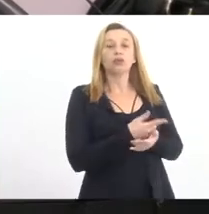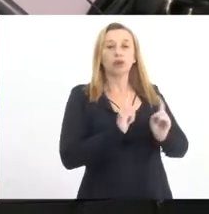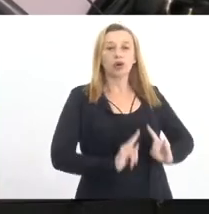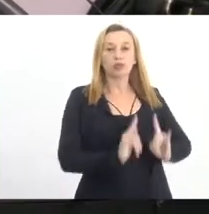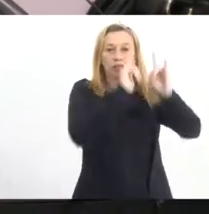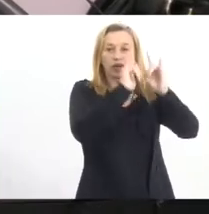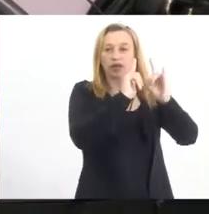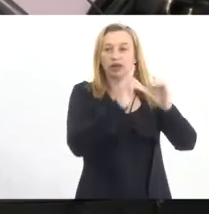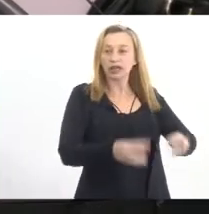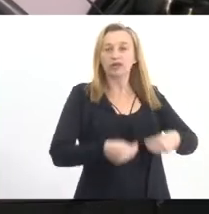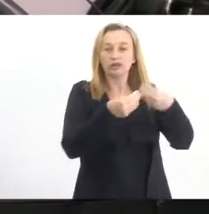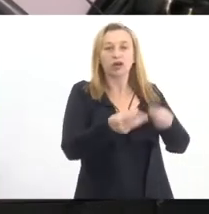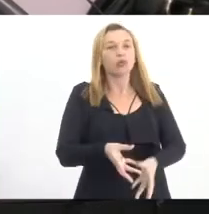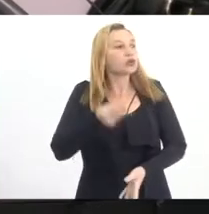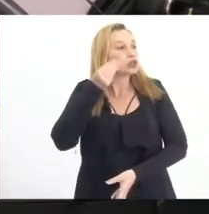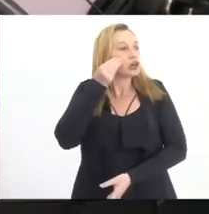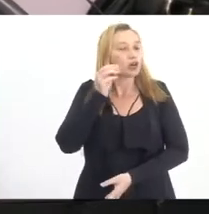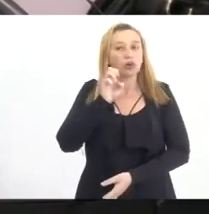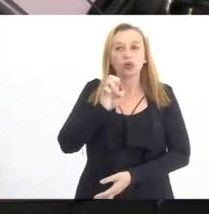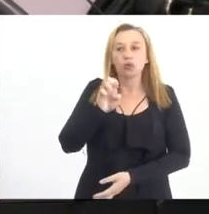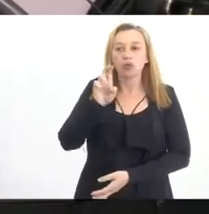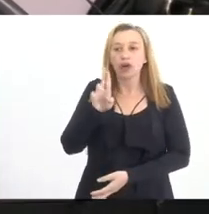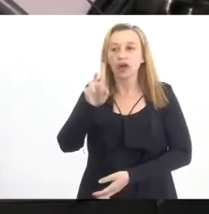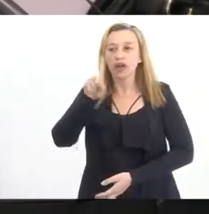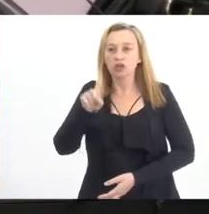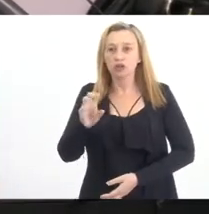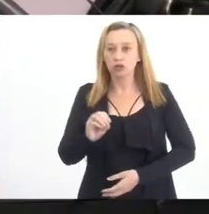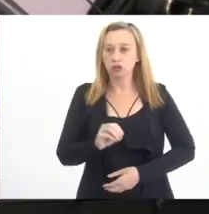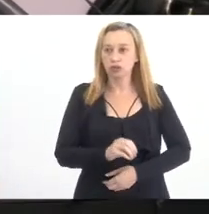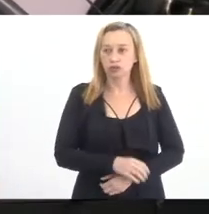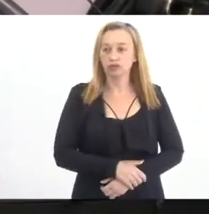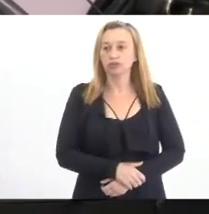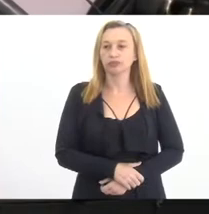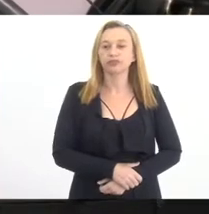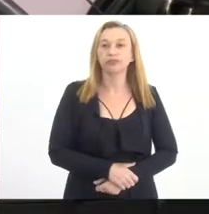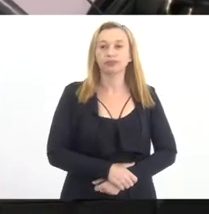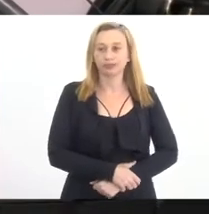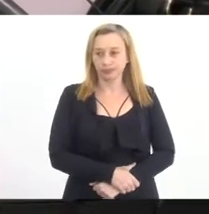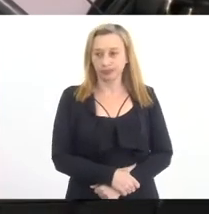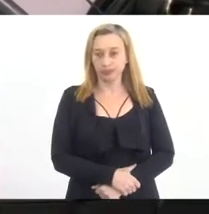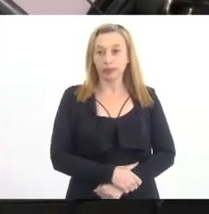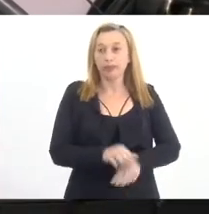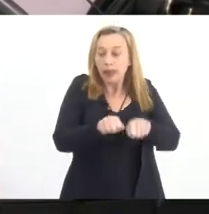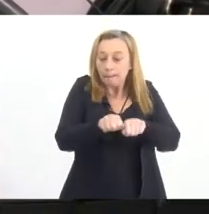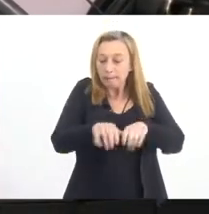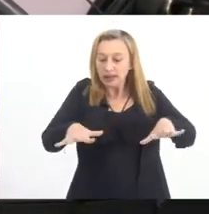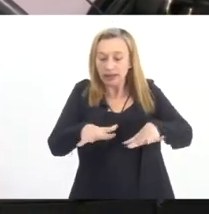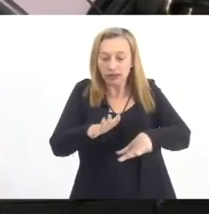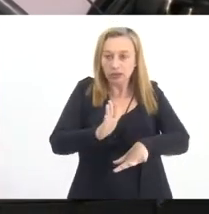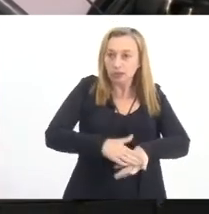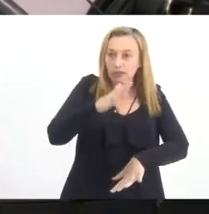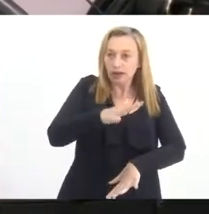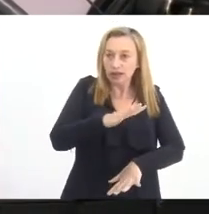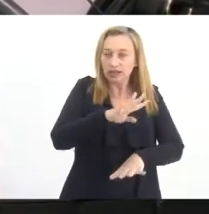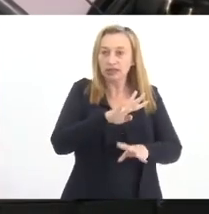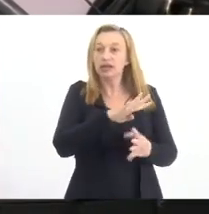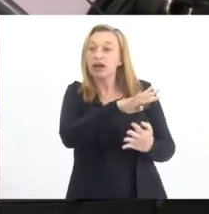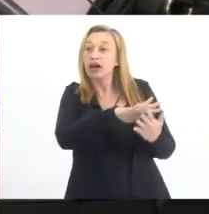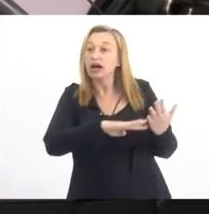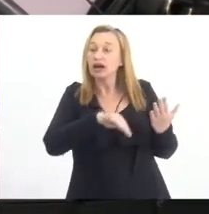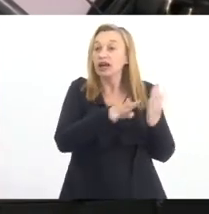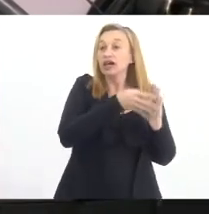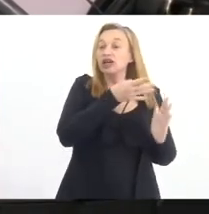e dar a oportunidade da UESO ampliar os cursos superiores, ampliando a grade de curso superior, para